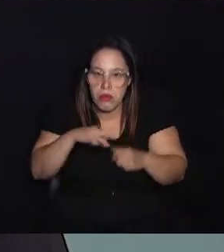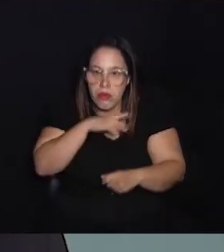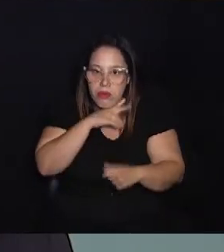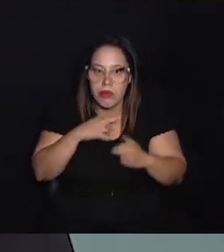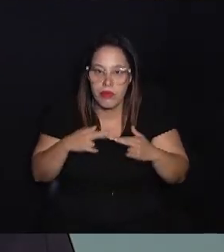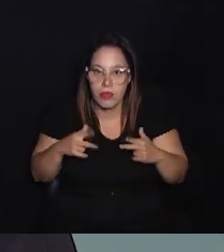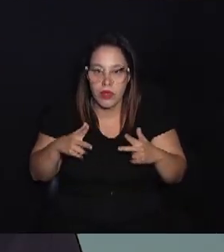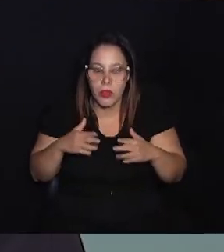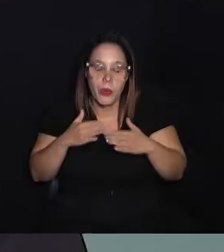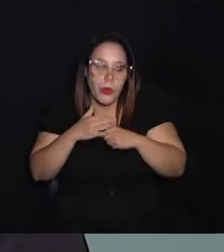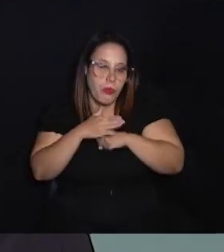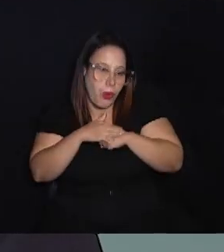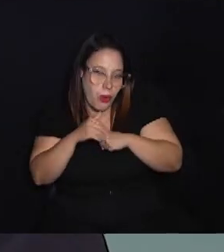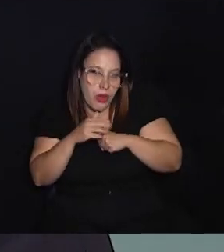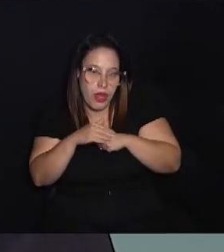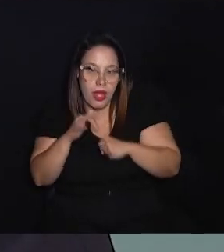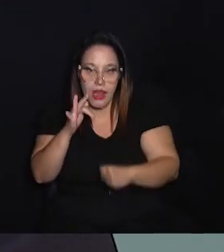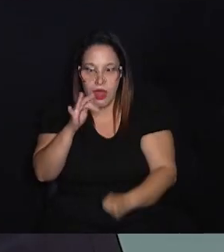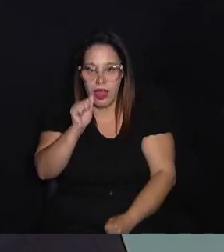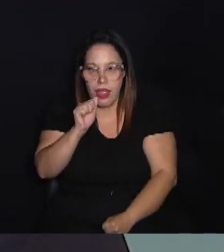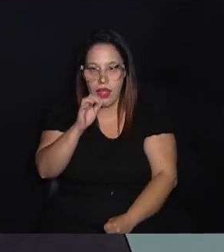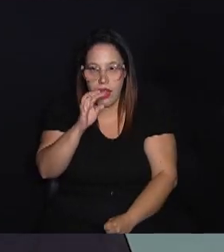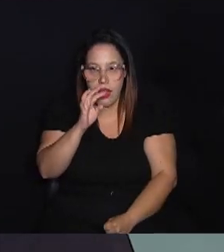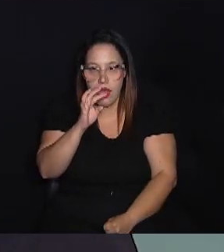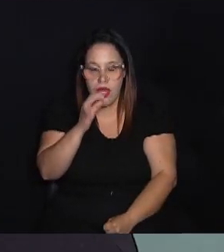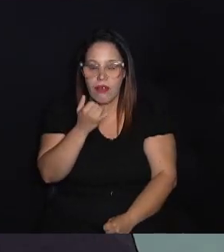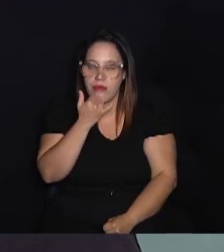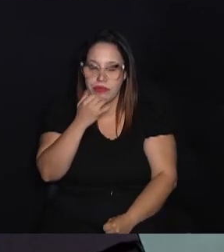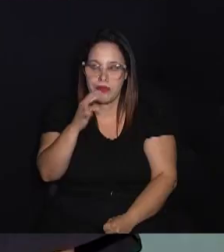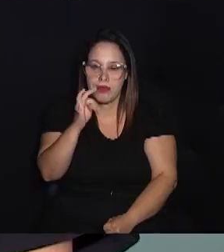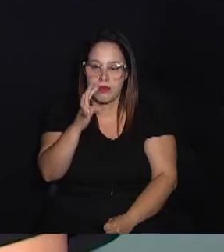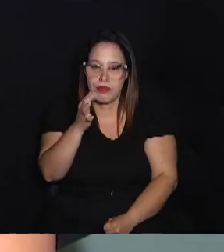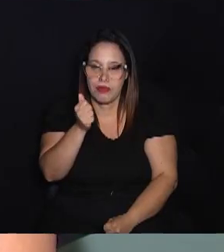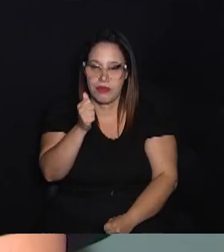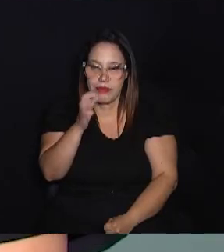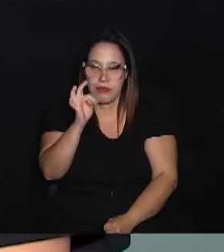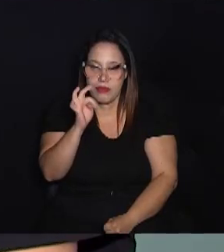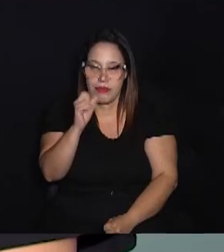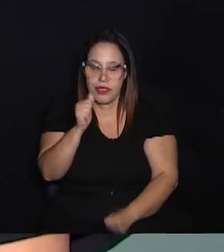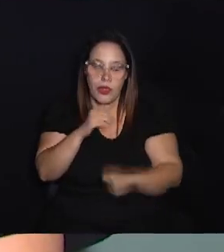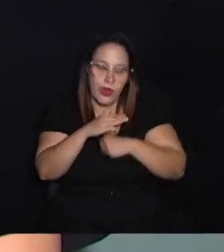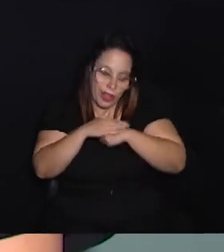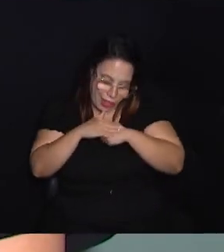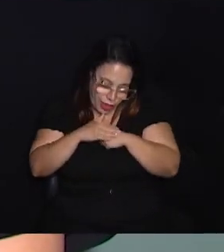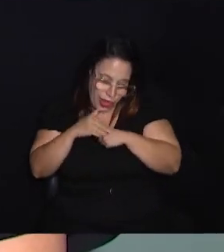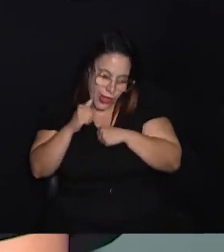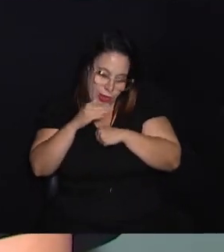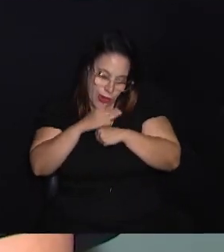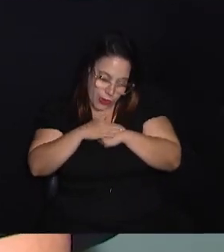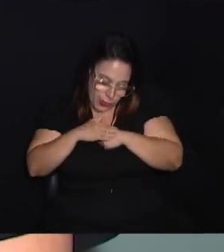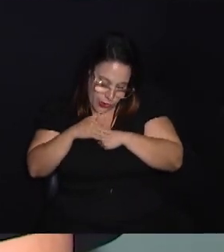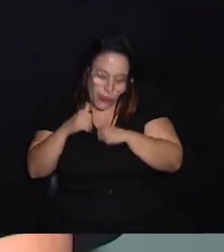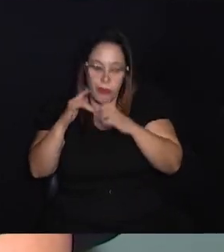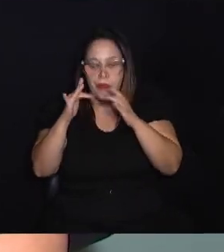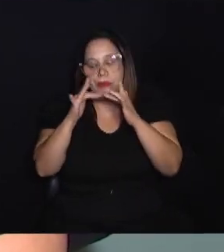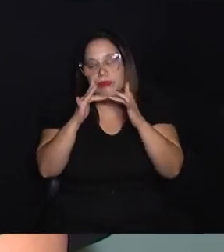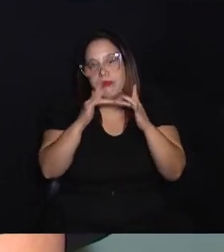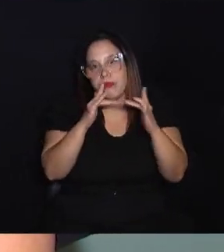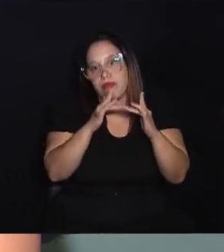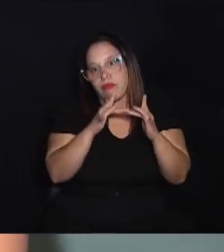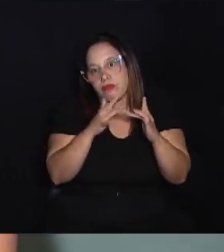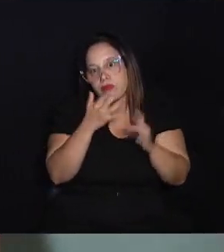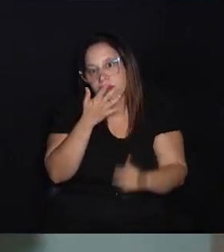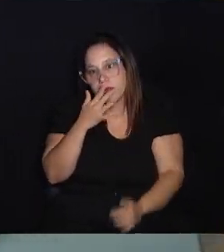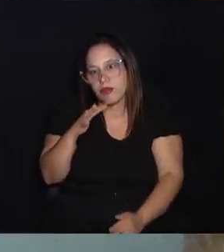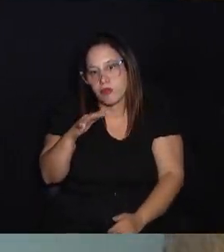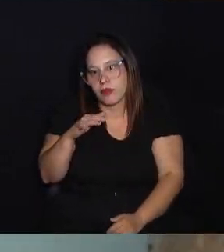extremamente bonzinhos, como a Tatá, né, que desde pequenininho gostam muito de carinho, muito de contato, e tem alguns animaizinhos que